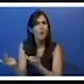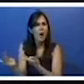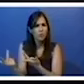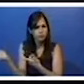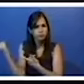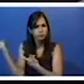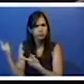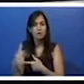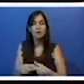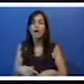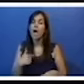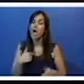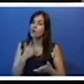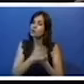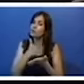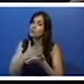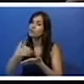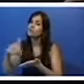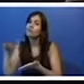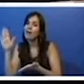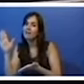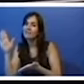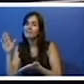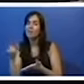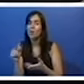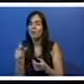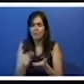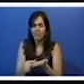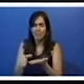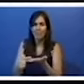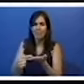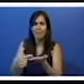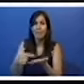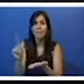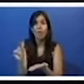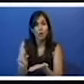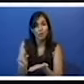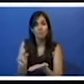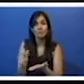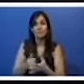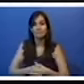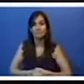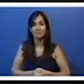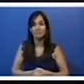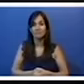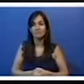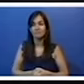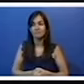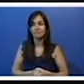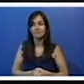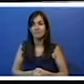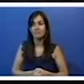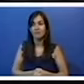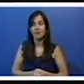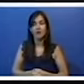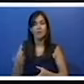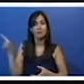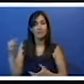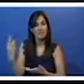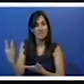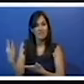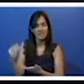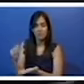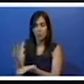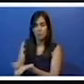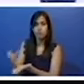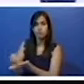aqui Eu dividi mais partes os pedacinhos que ficaram aqui eu sou dividir em três Olha o pedação